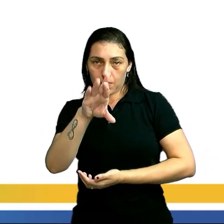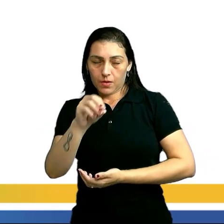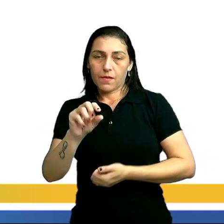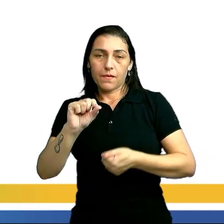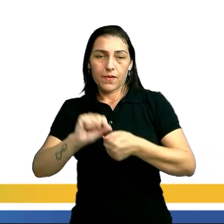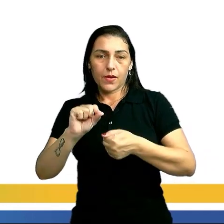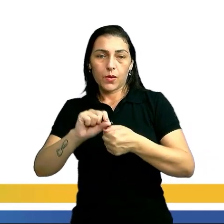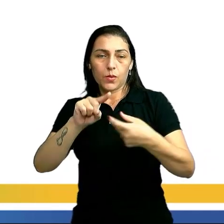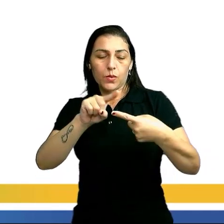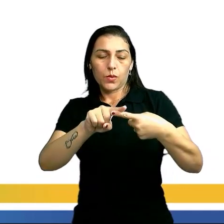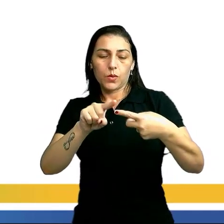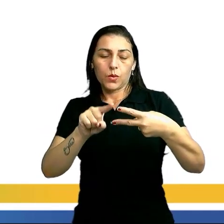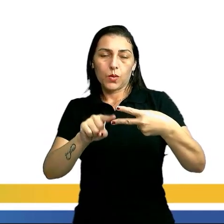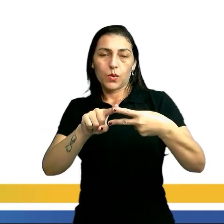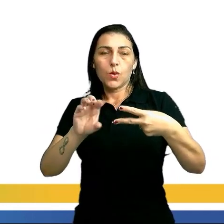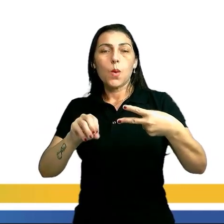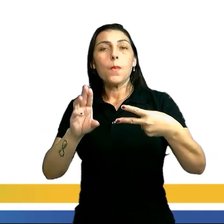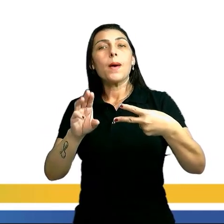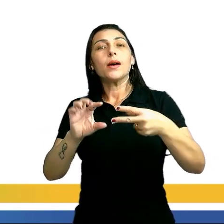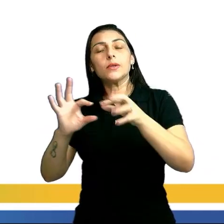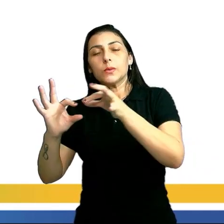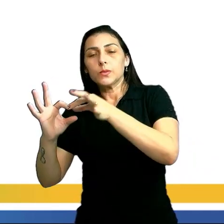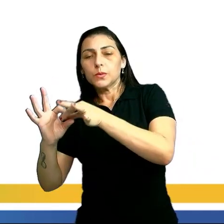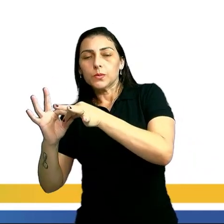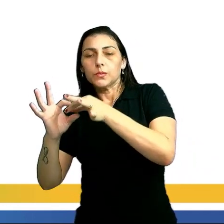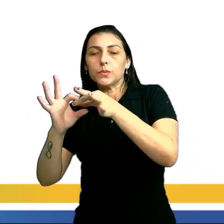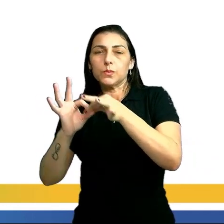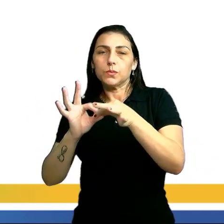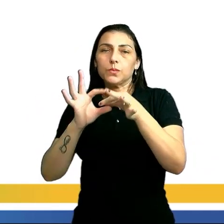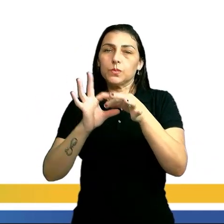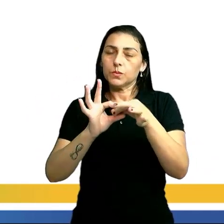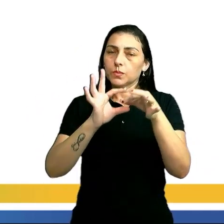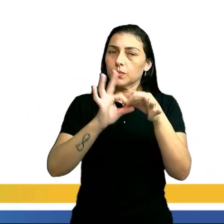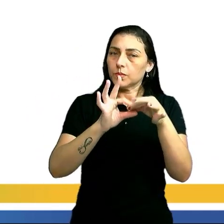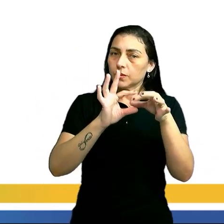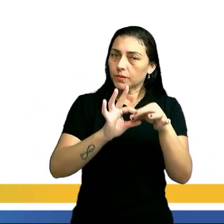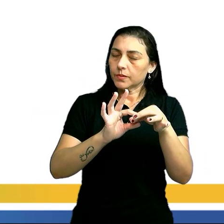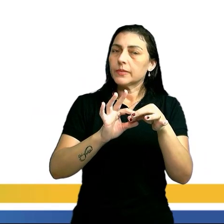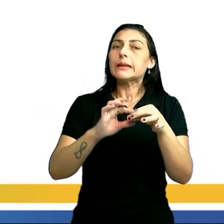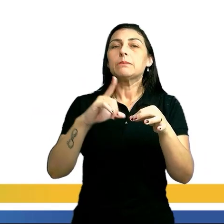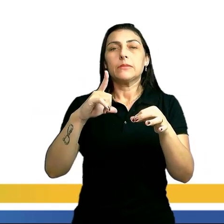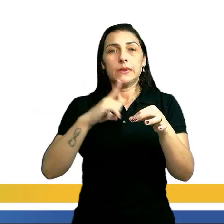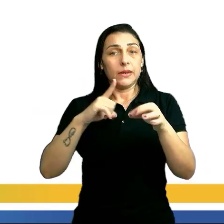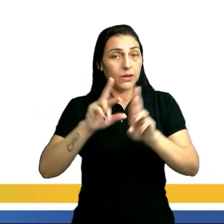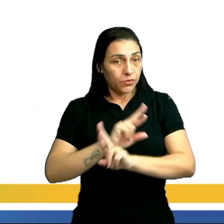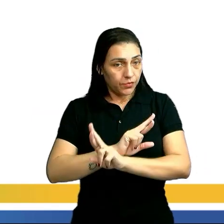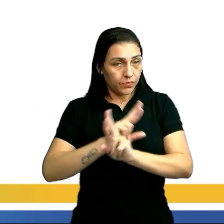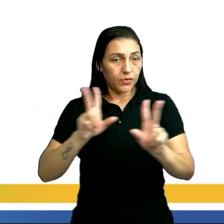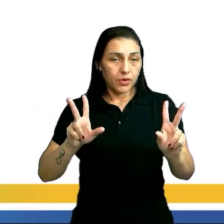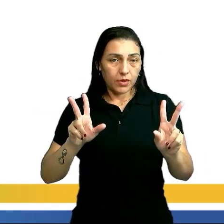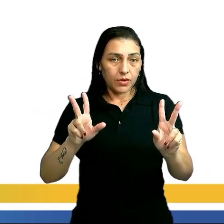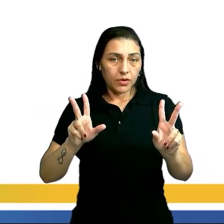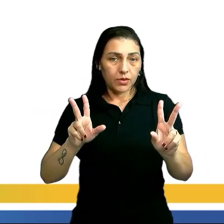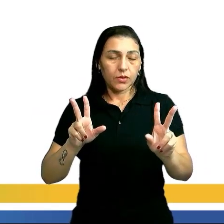meio de 2 ou mais monômeros. E esses monômeros, eles nesse caso têm que ser diferentes. Então, exemplo aí, vocês